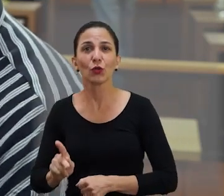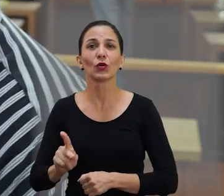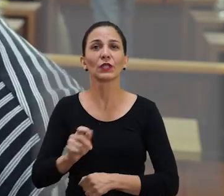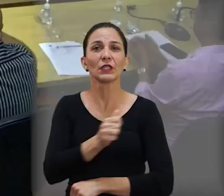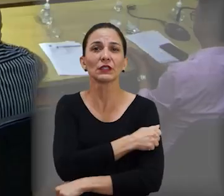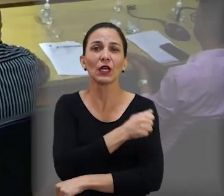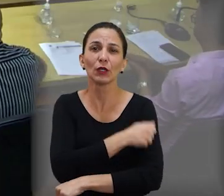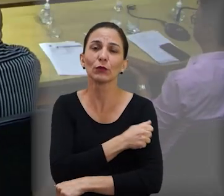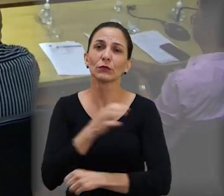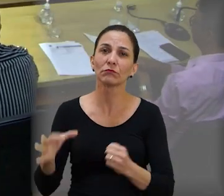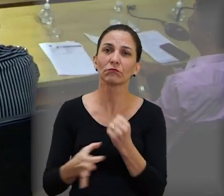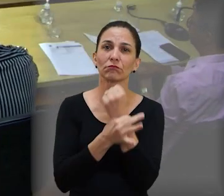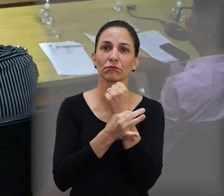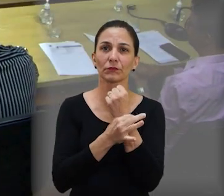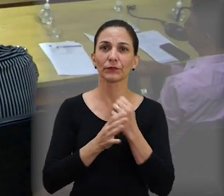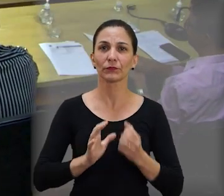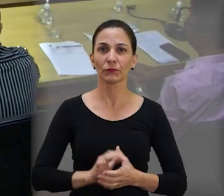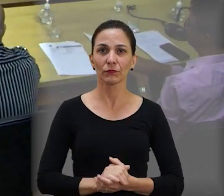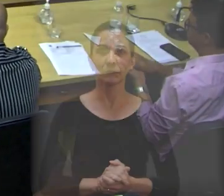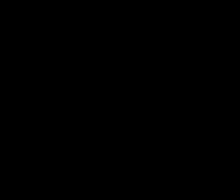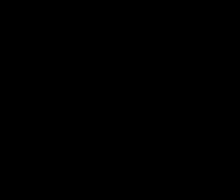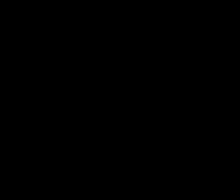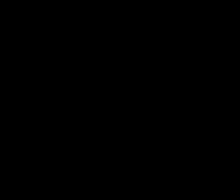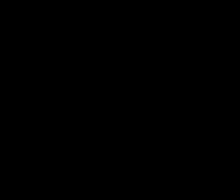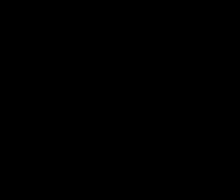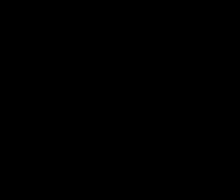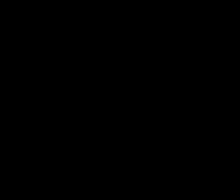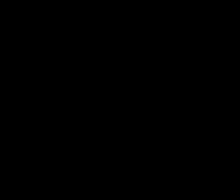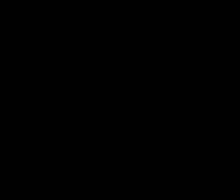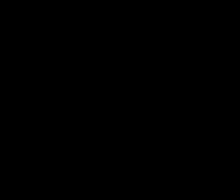das nossas crianças educadores educadores